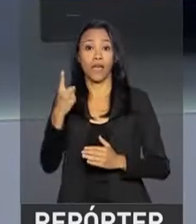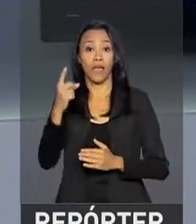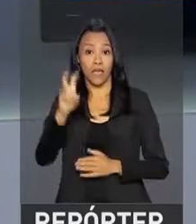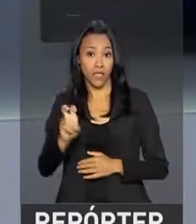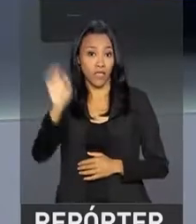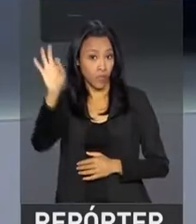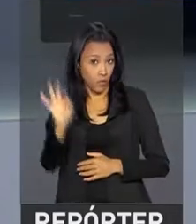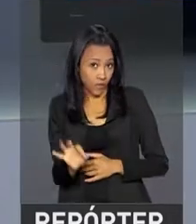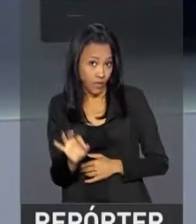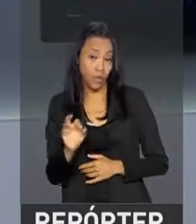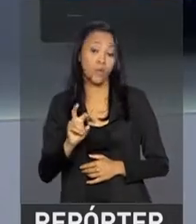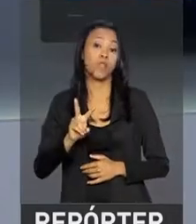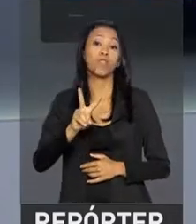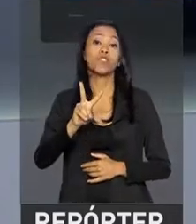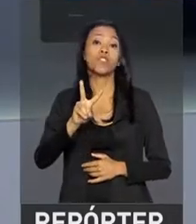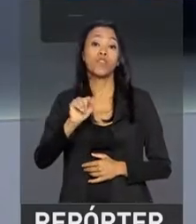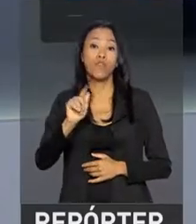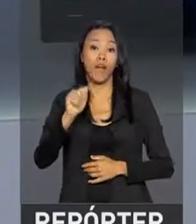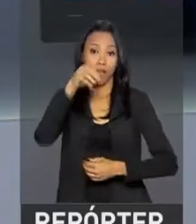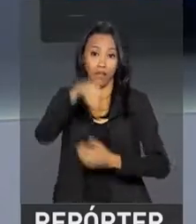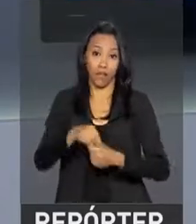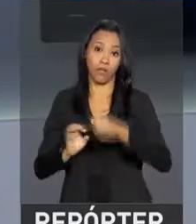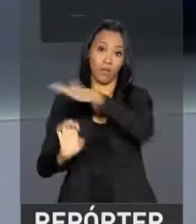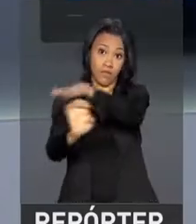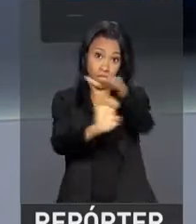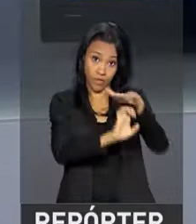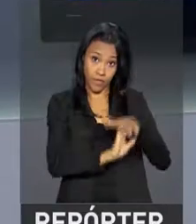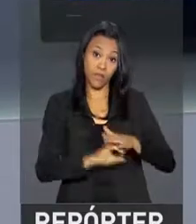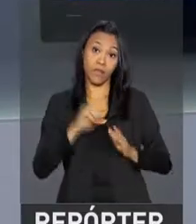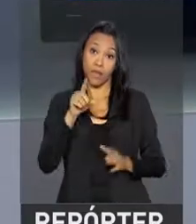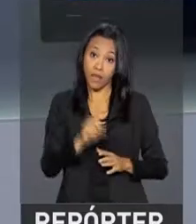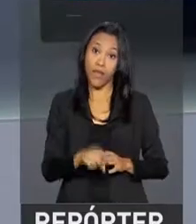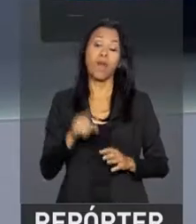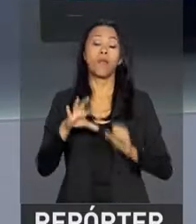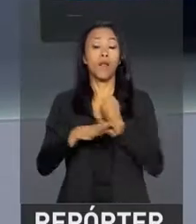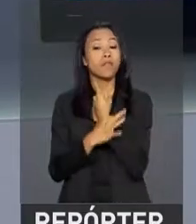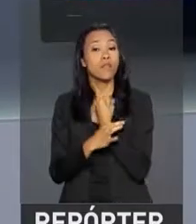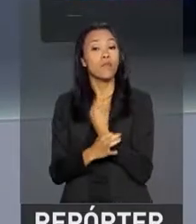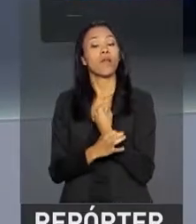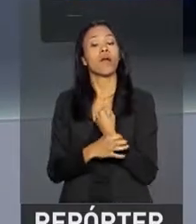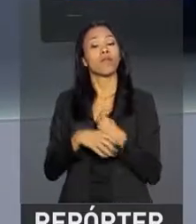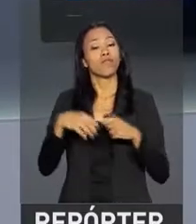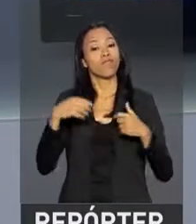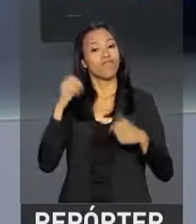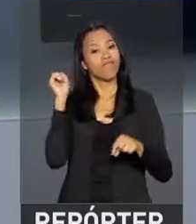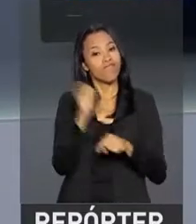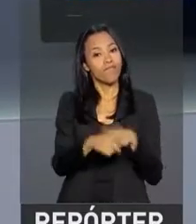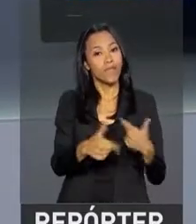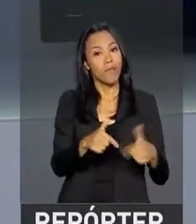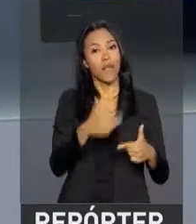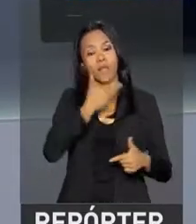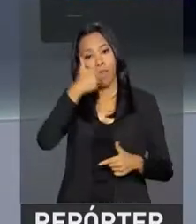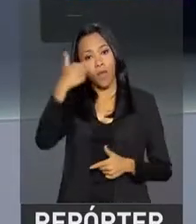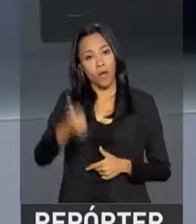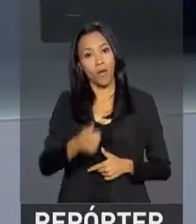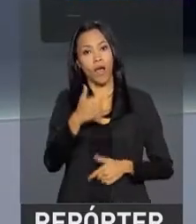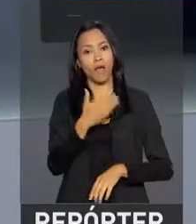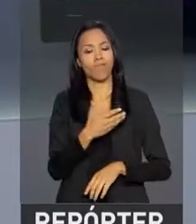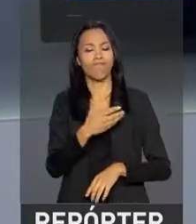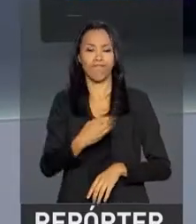jovens aprendizes ea capacitação é importante para garantir espaço no mercado de trabalho e melhorar a formação dos futuros